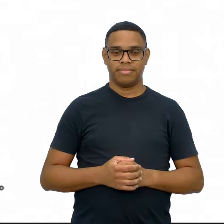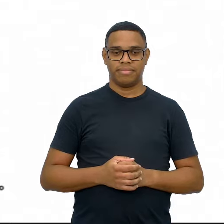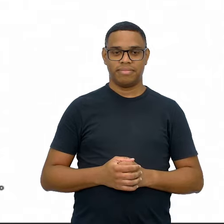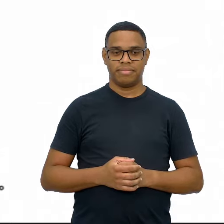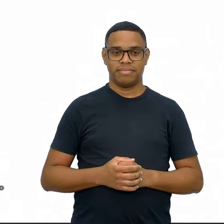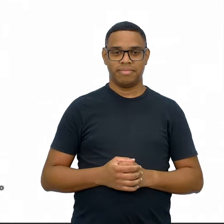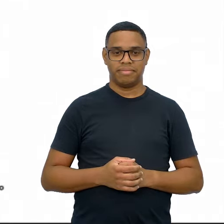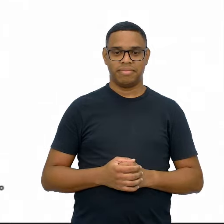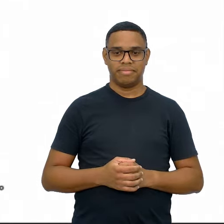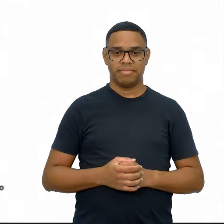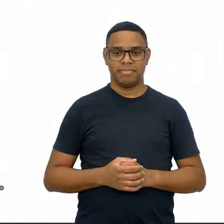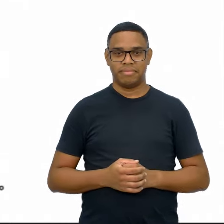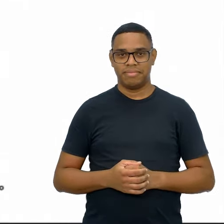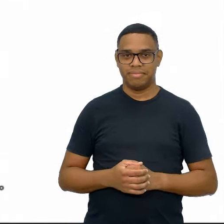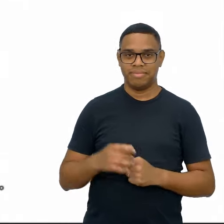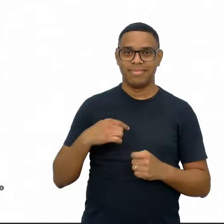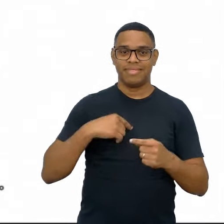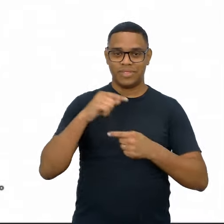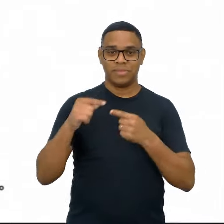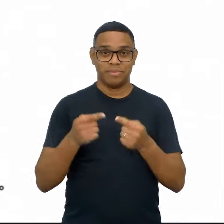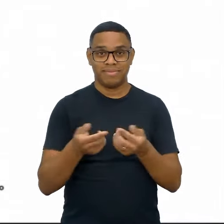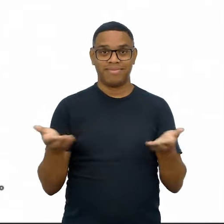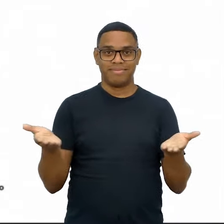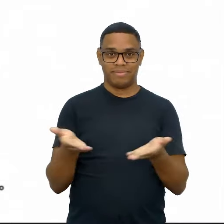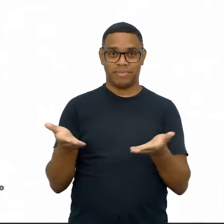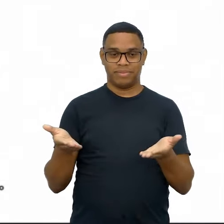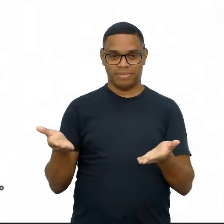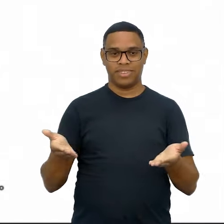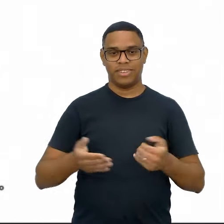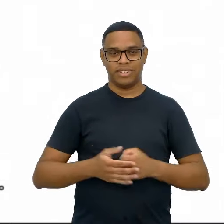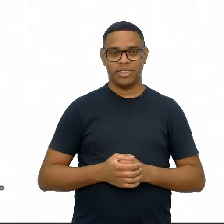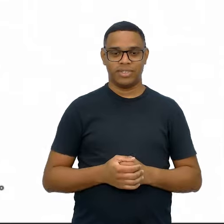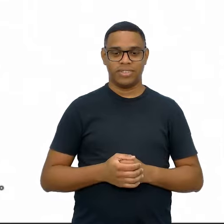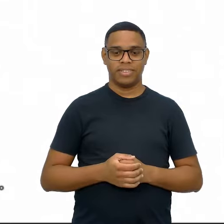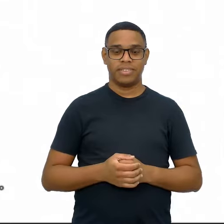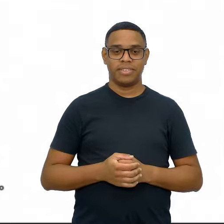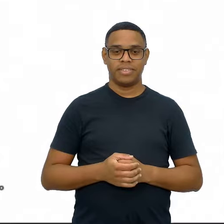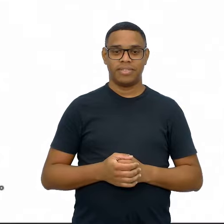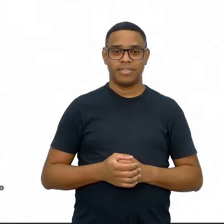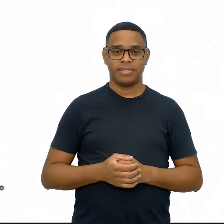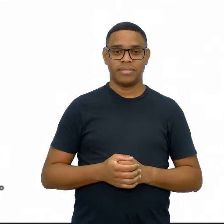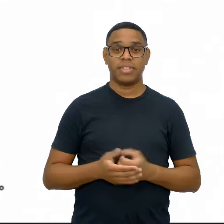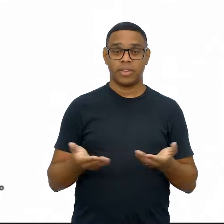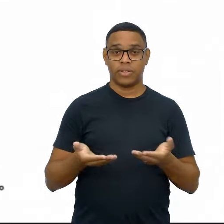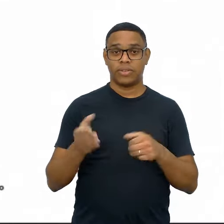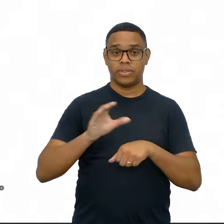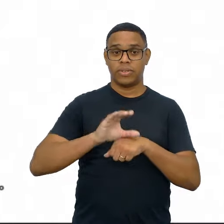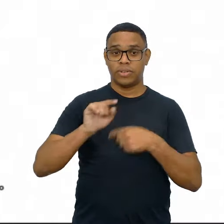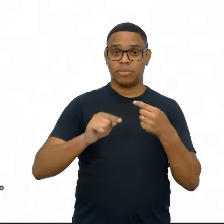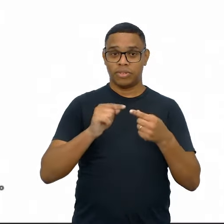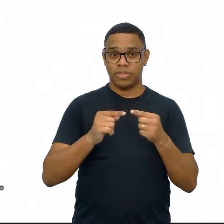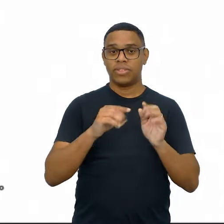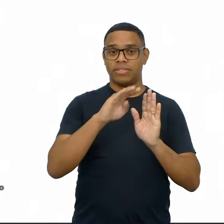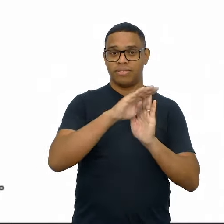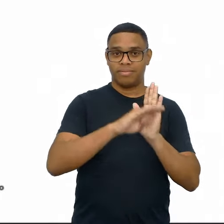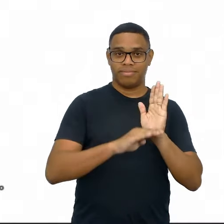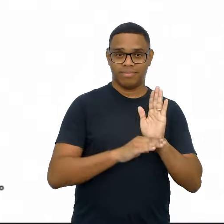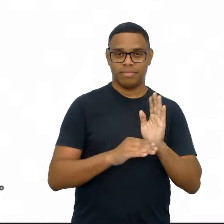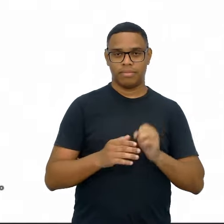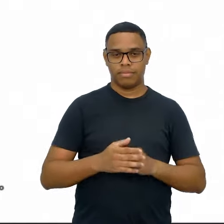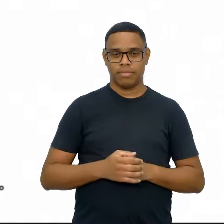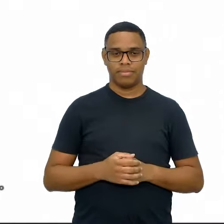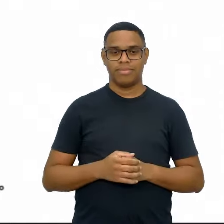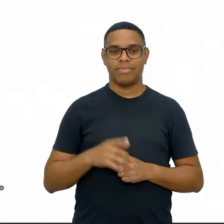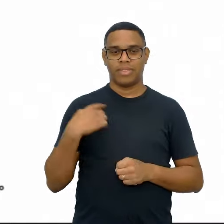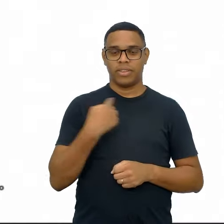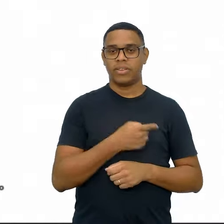Então, os nossos objetivos para hoje, né, para começar a nossa formação, então, a gente